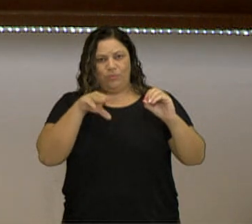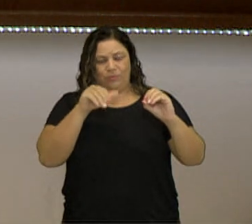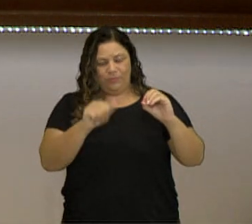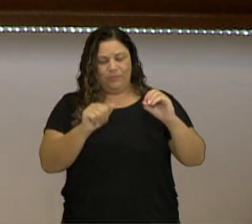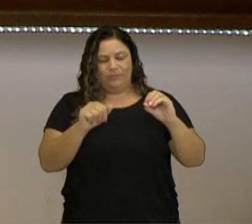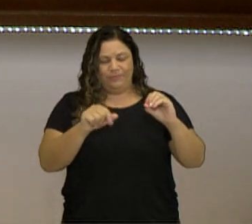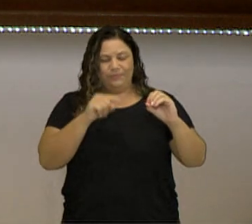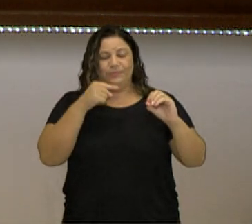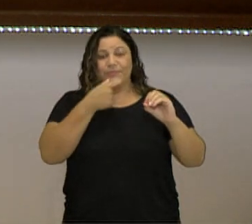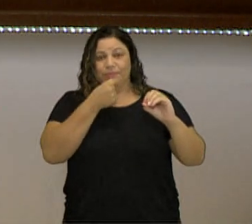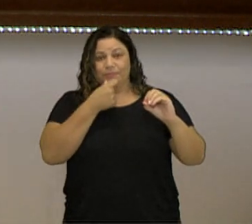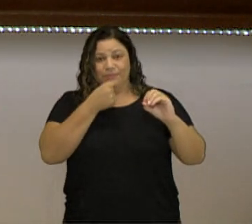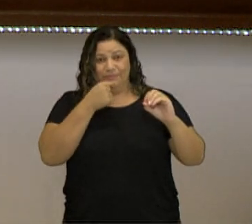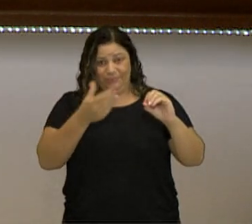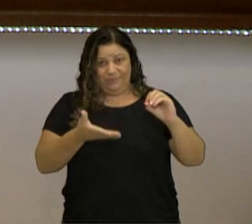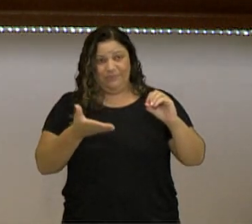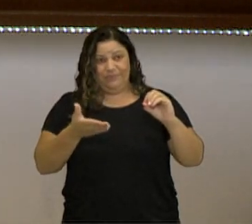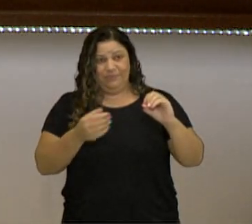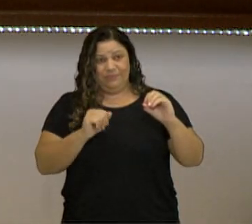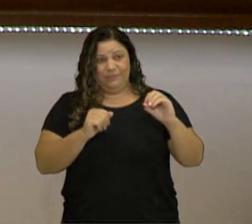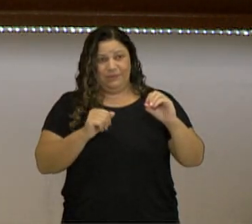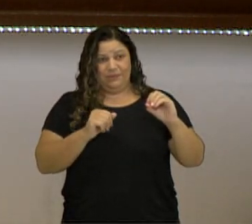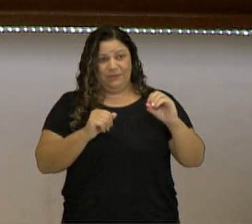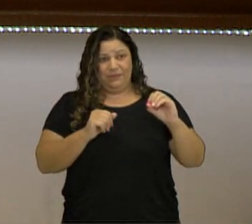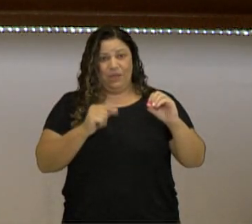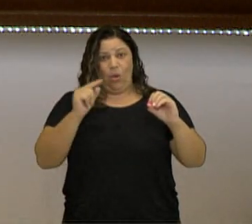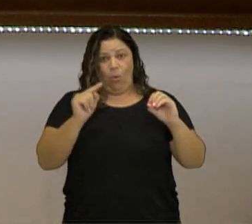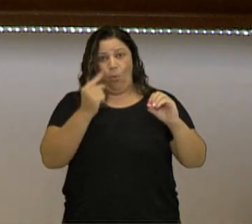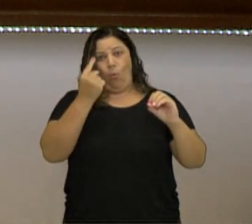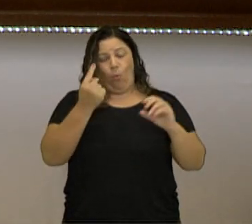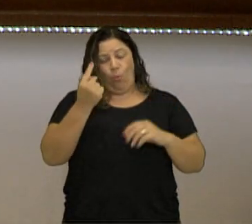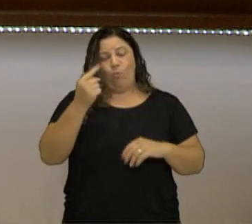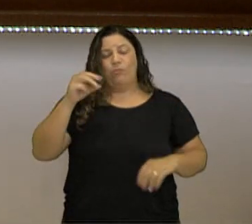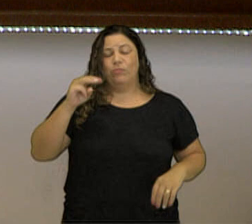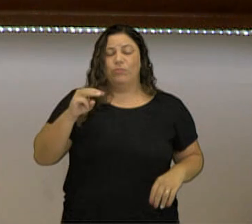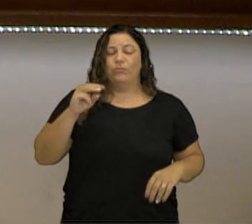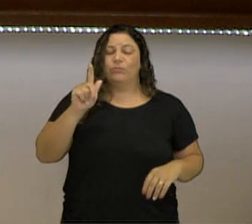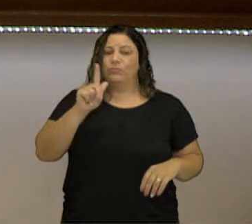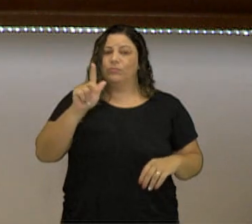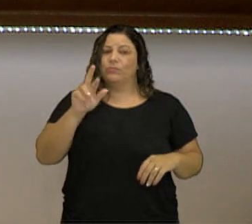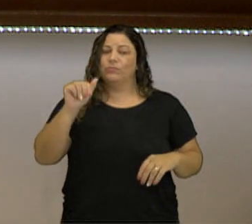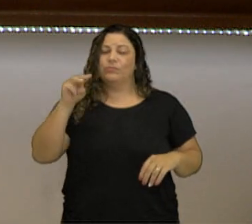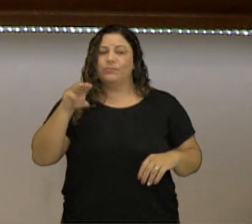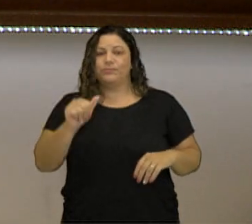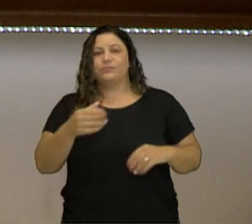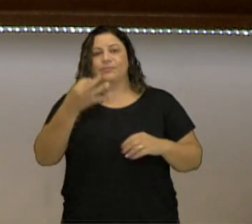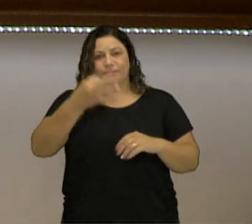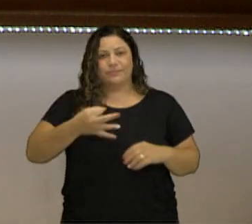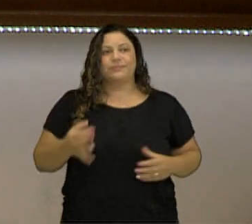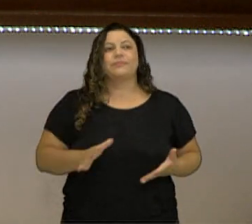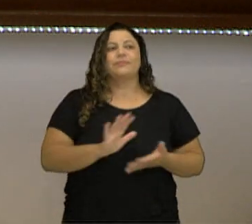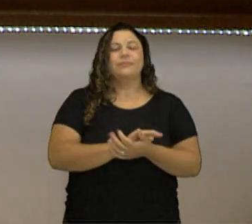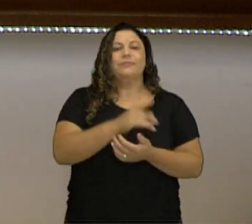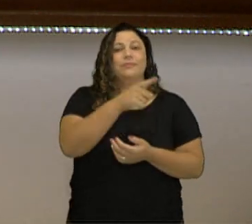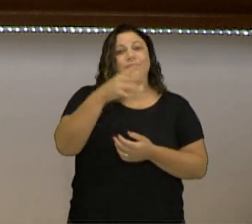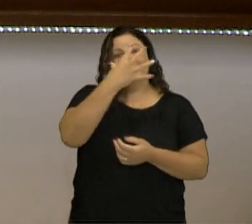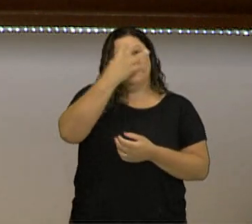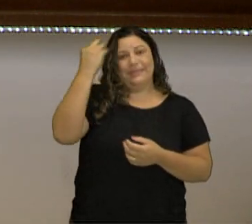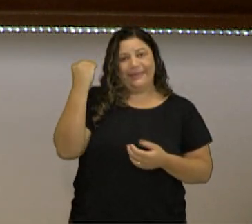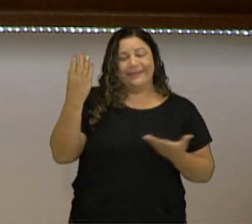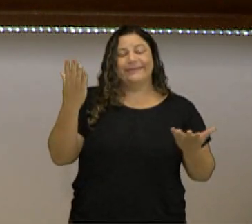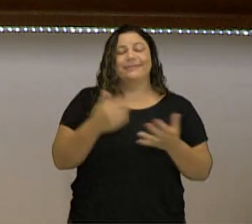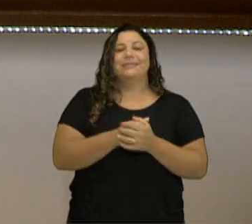Grama é masculino. Por isso que aqui, ó, 1 grama e não 1 grama. Tá certo? Não vai esquecer